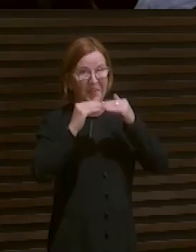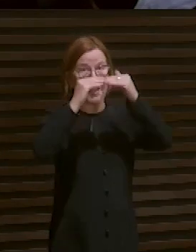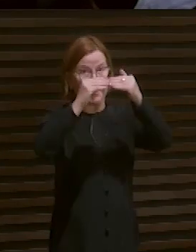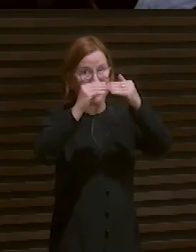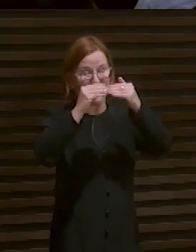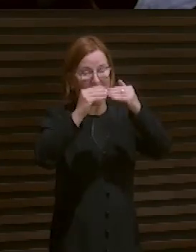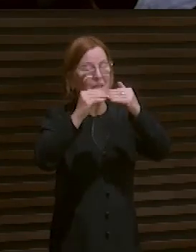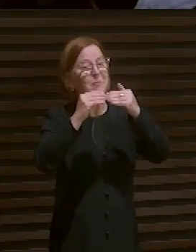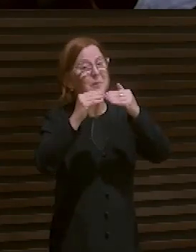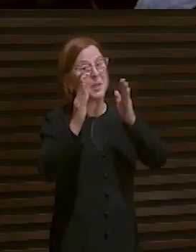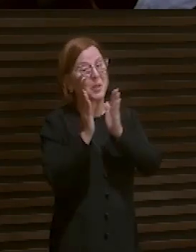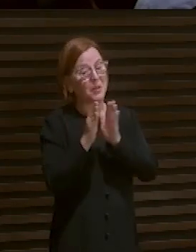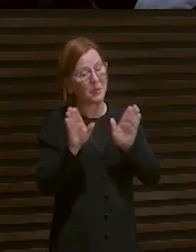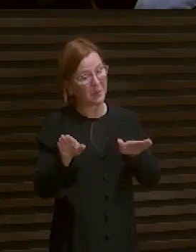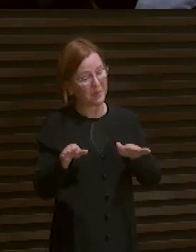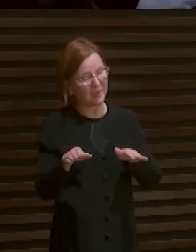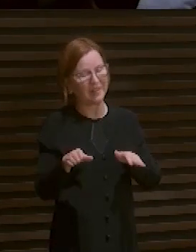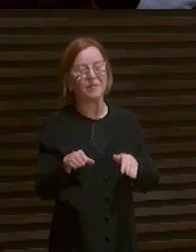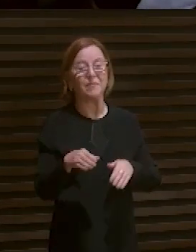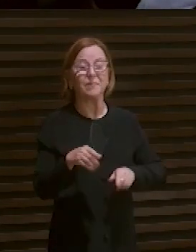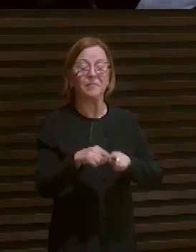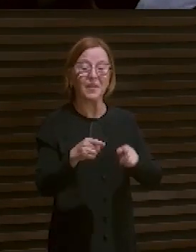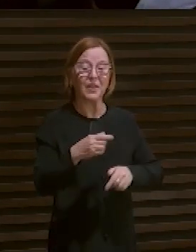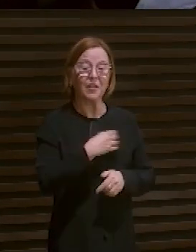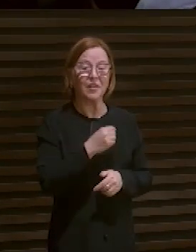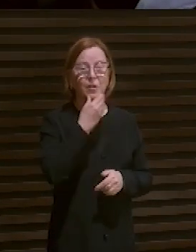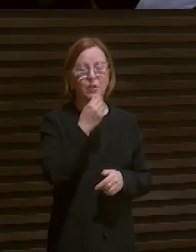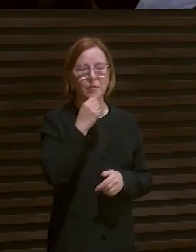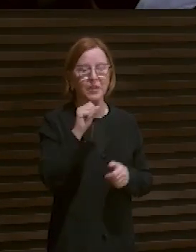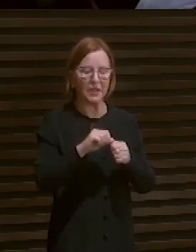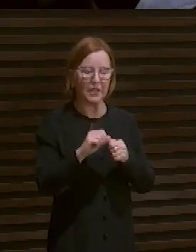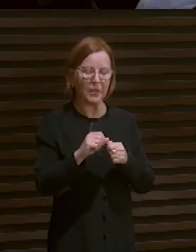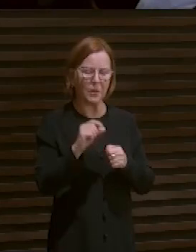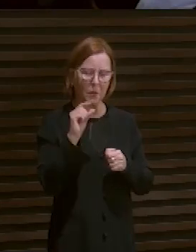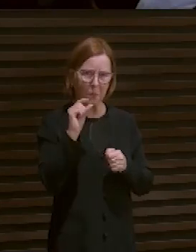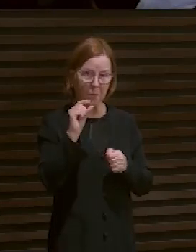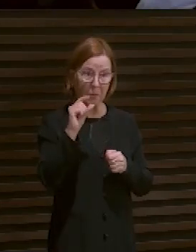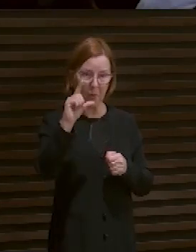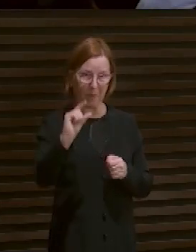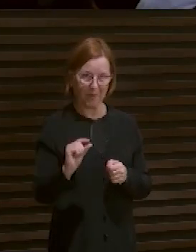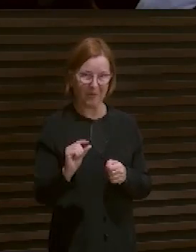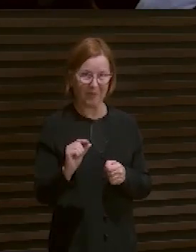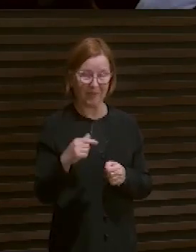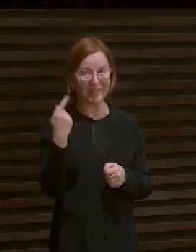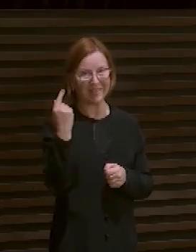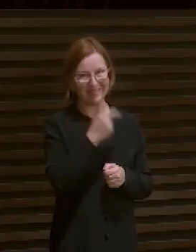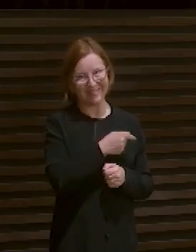anjos, o Filho do homem, criado um pouco menor do que os